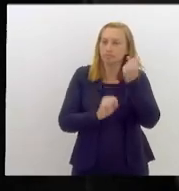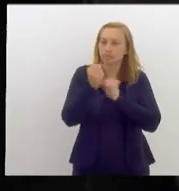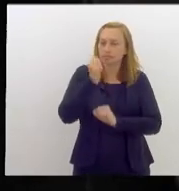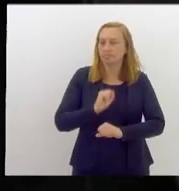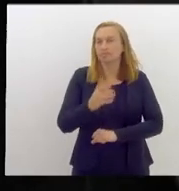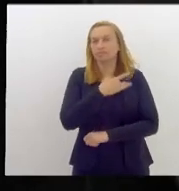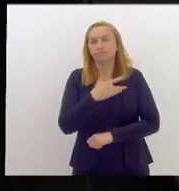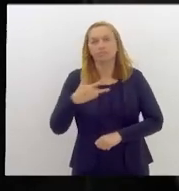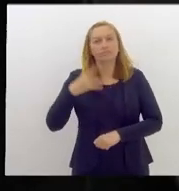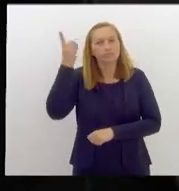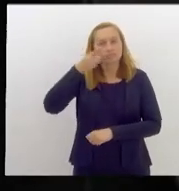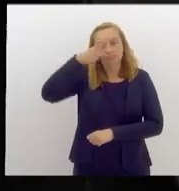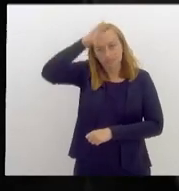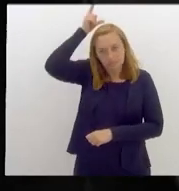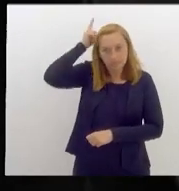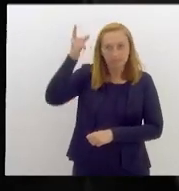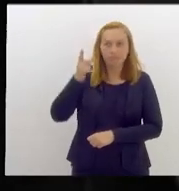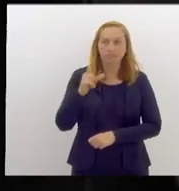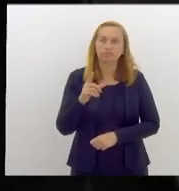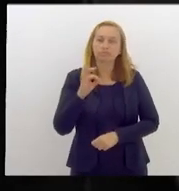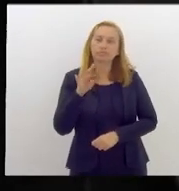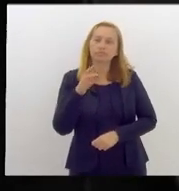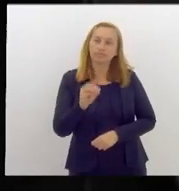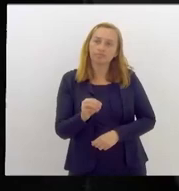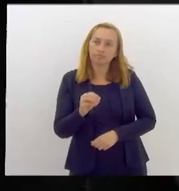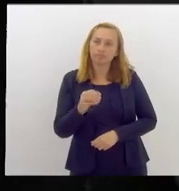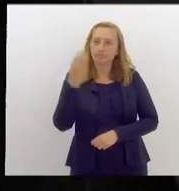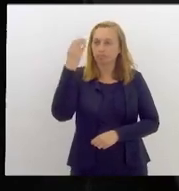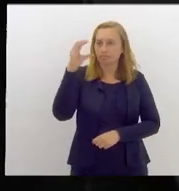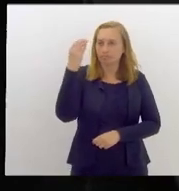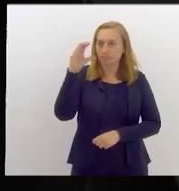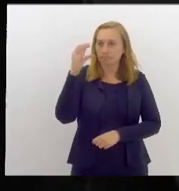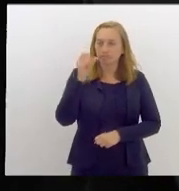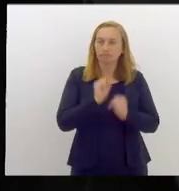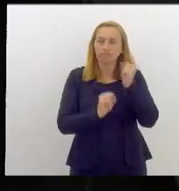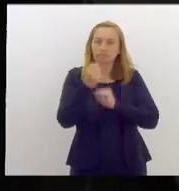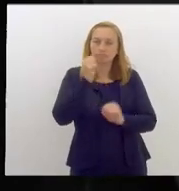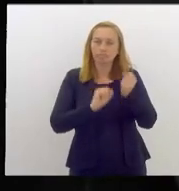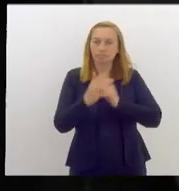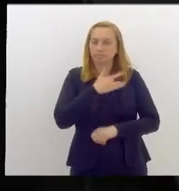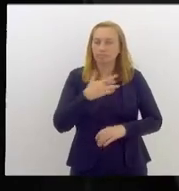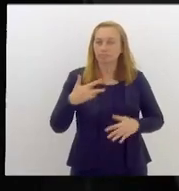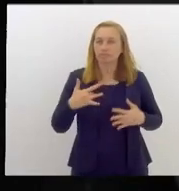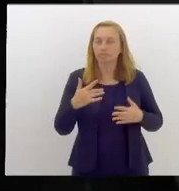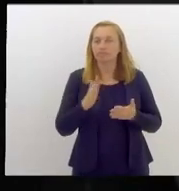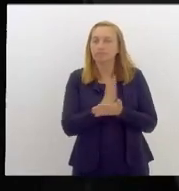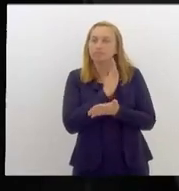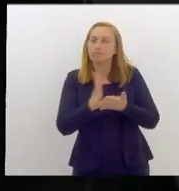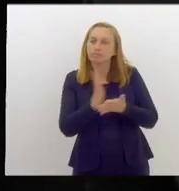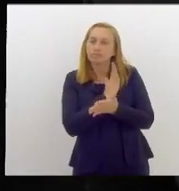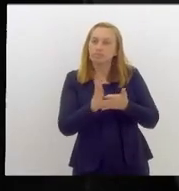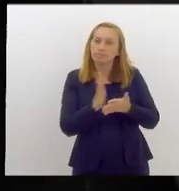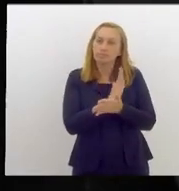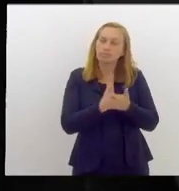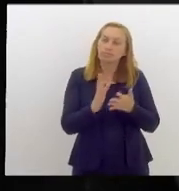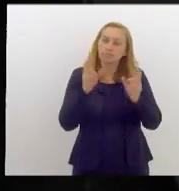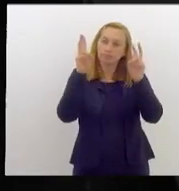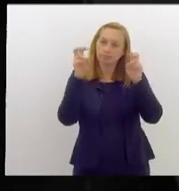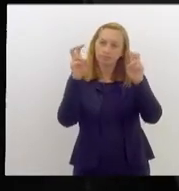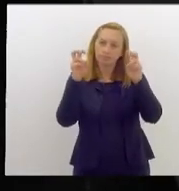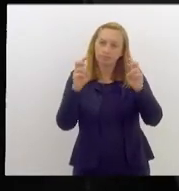que Luiz Paulo sabe eu gosto de chamar complexo científica Econômica industrial da Saúde tô dando alguns elementos aqui de improviso